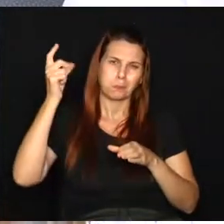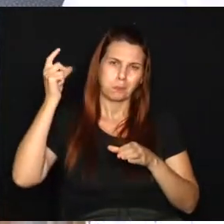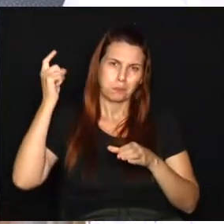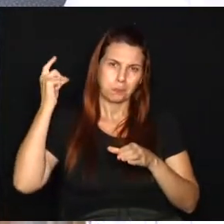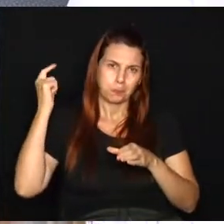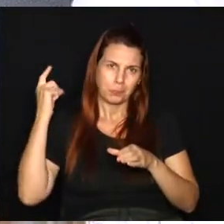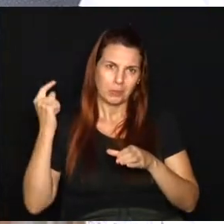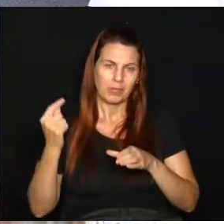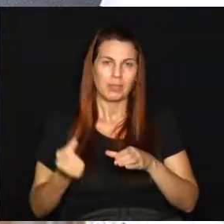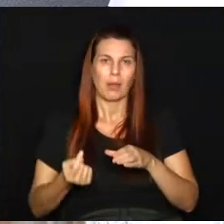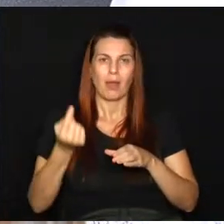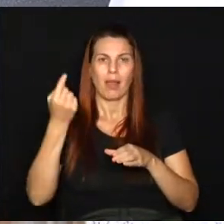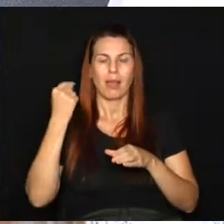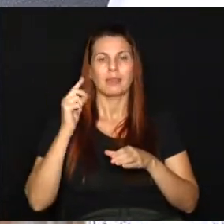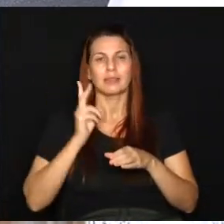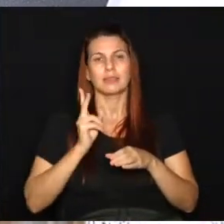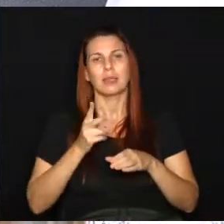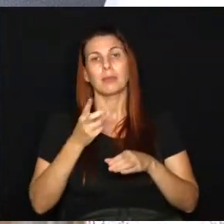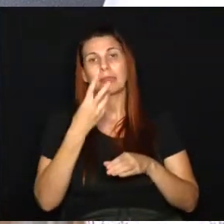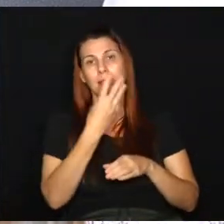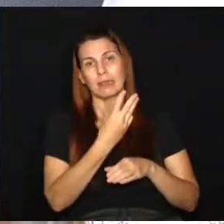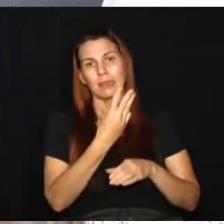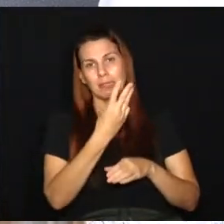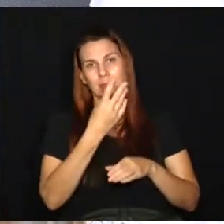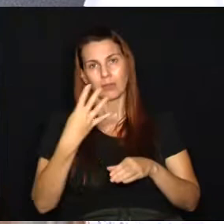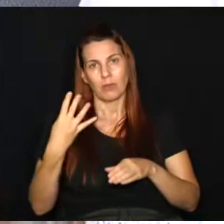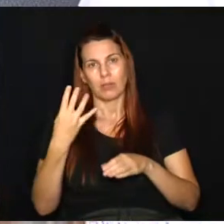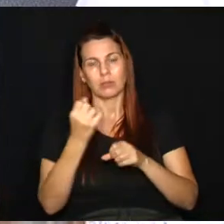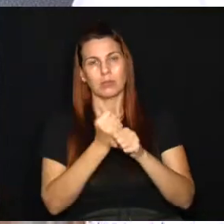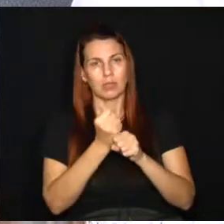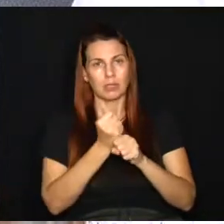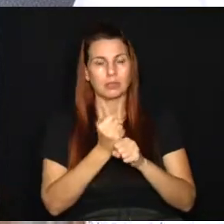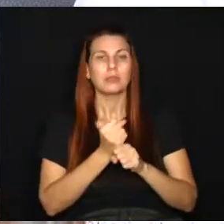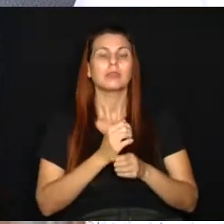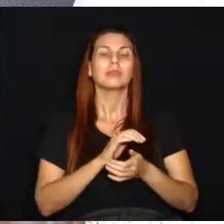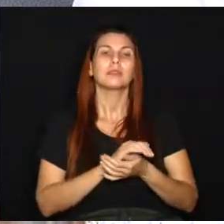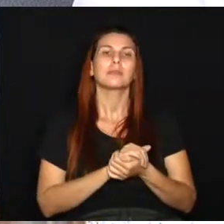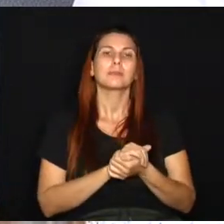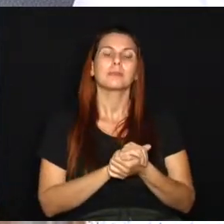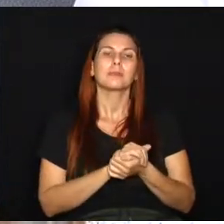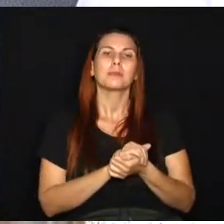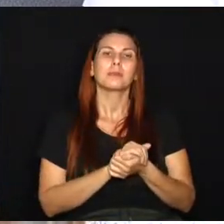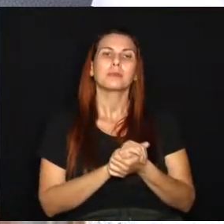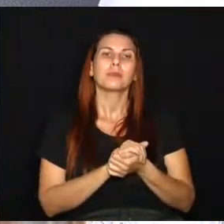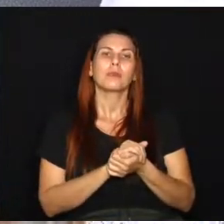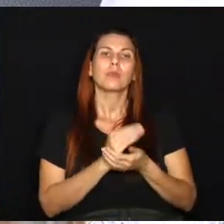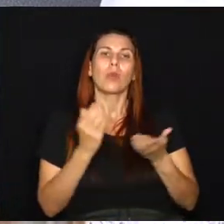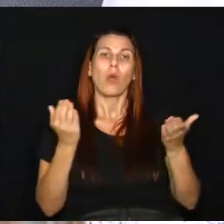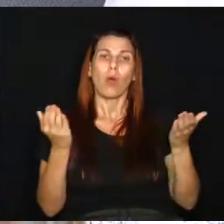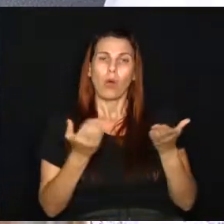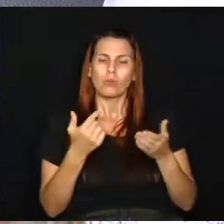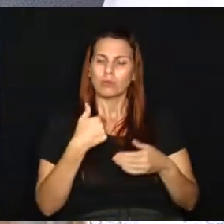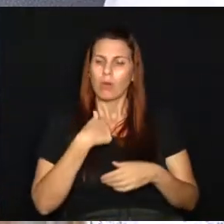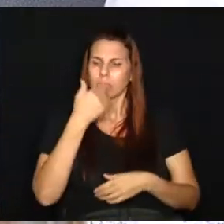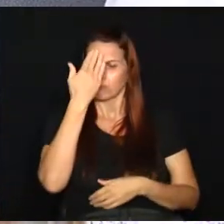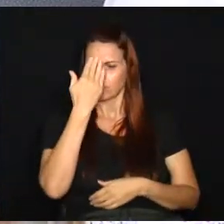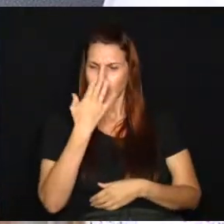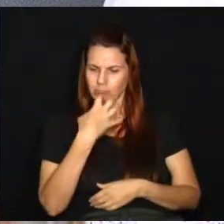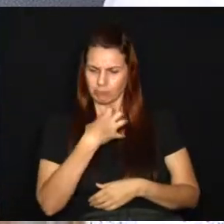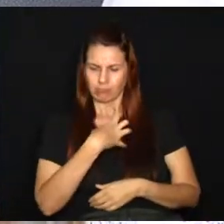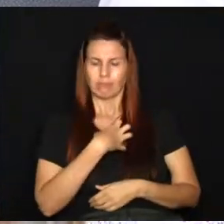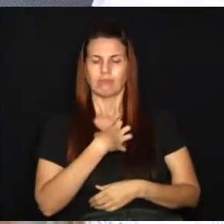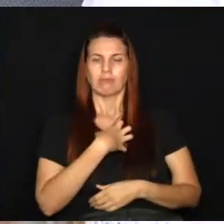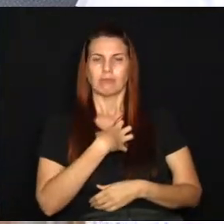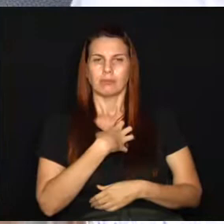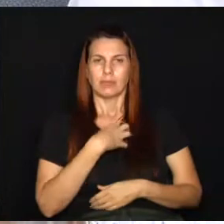Central Única dos Trabalhadores, né? Nós já temos 34 anos. E estou hoje aqui muito honrada pelo